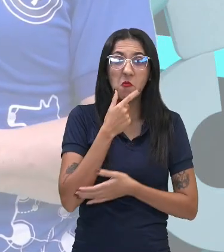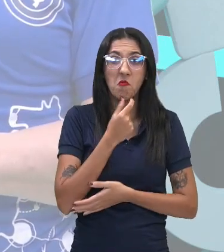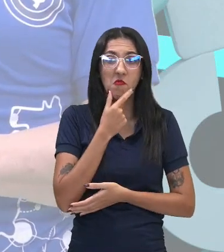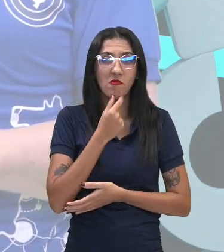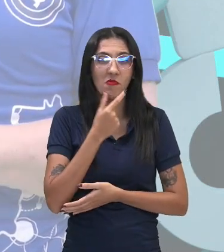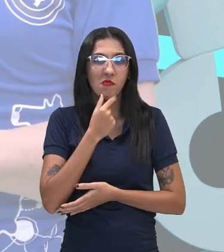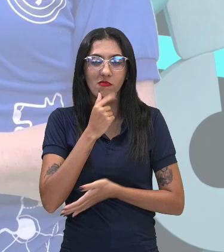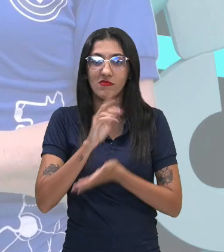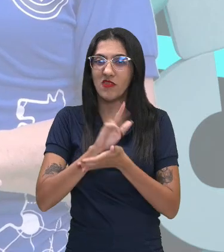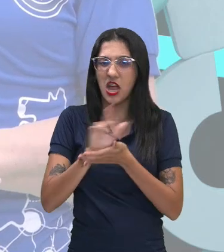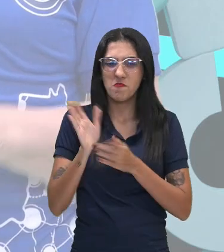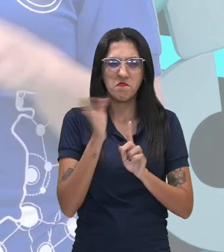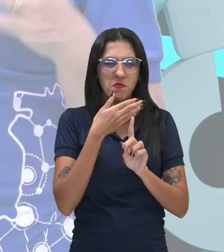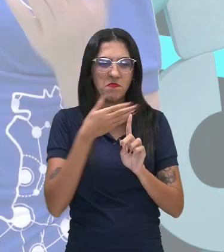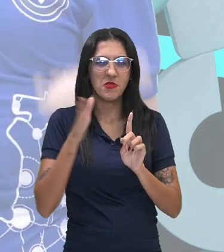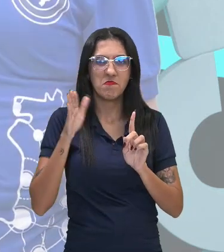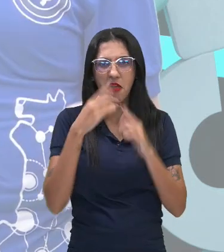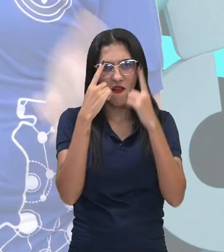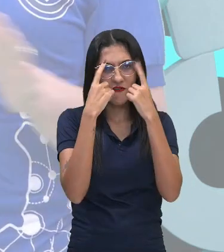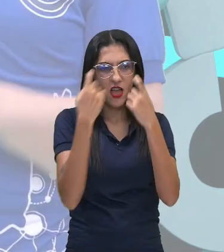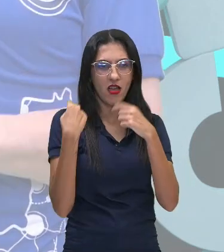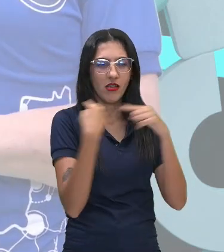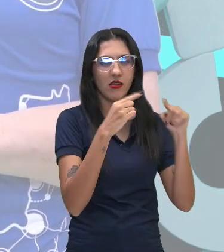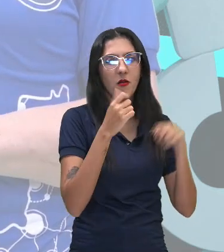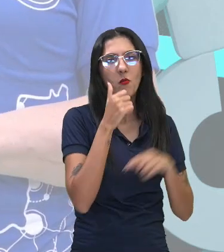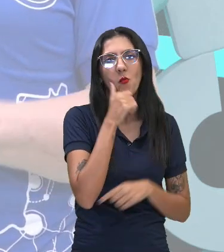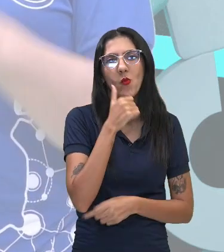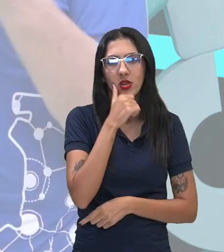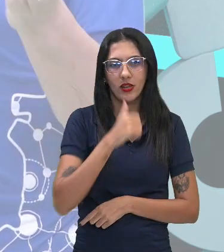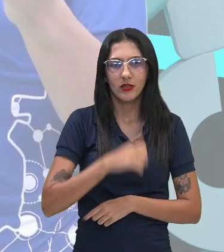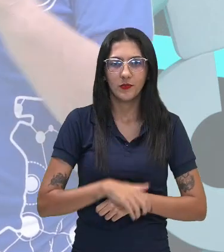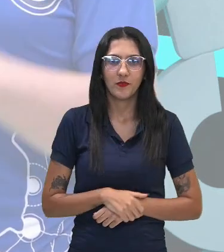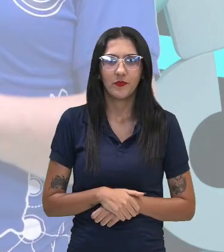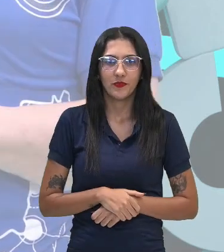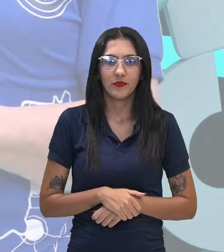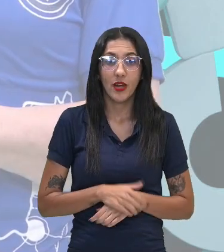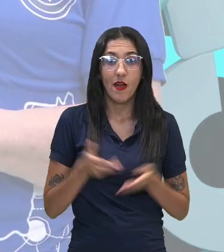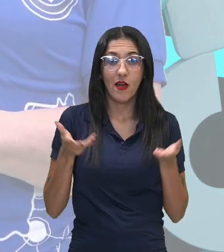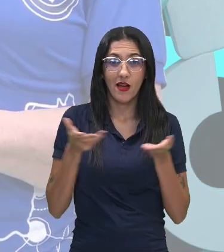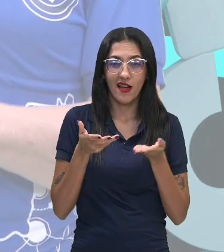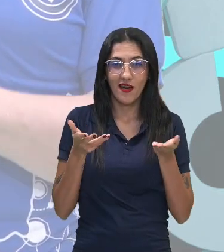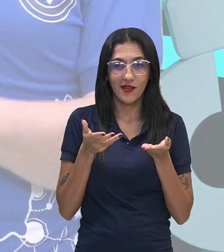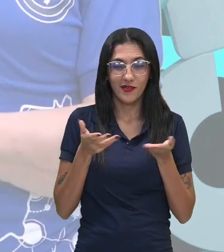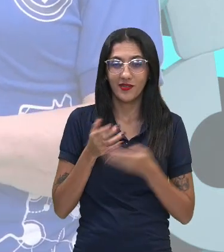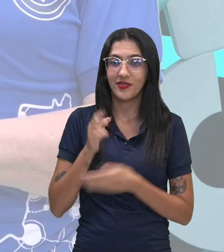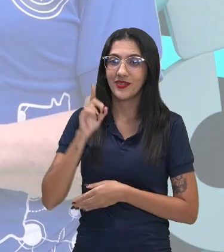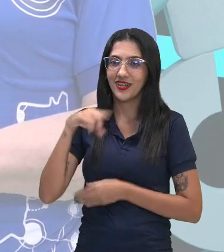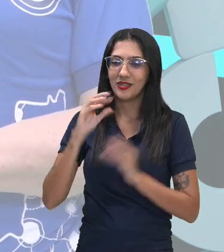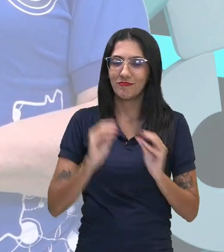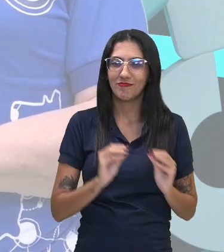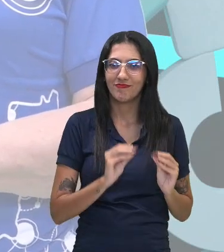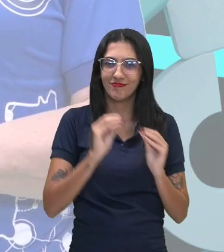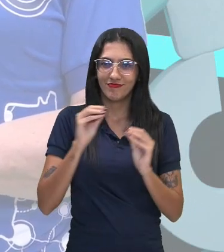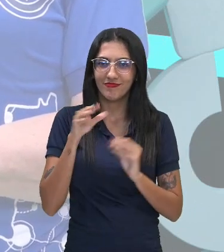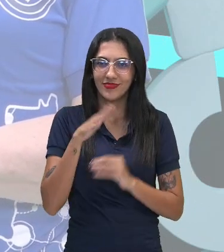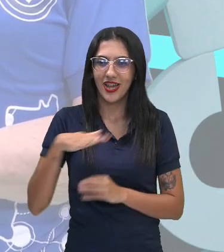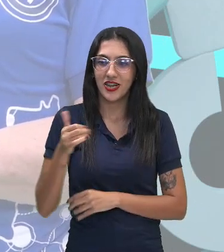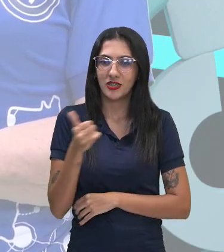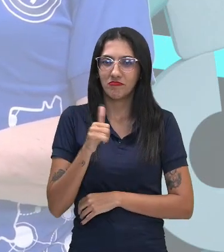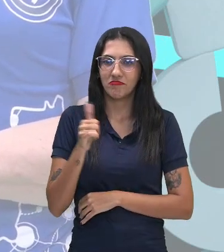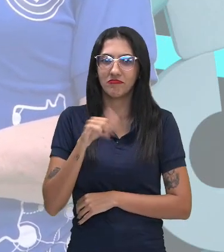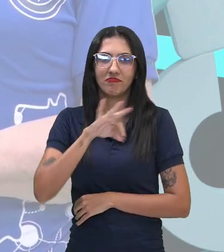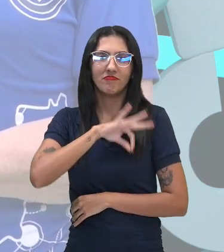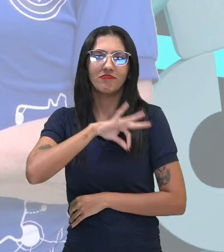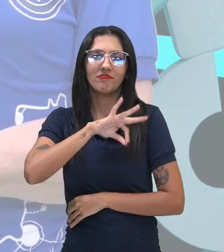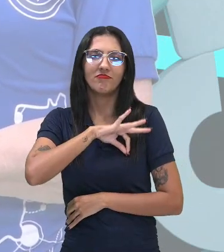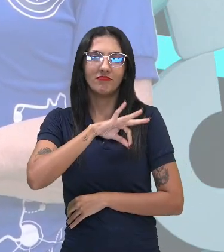milionários que batiam na mulher. Agora, ela está no 11º DP, na cidade